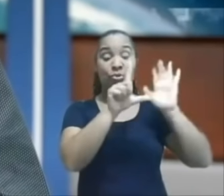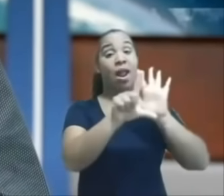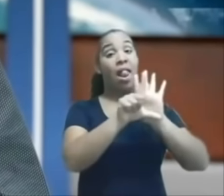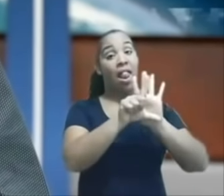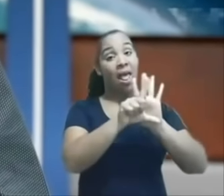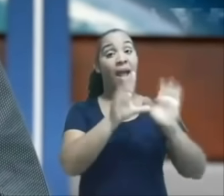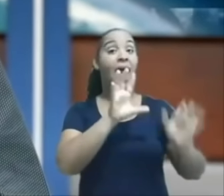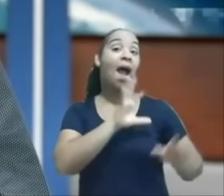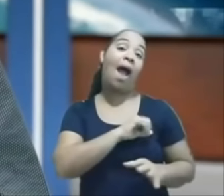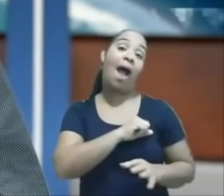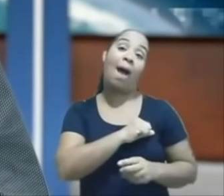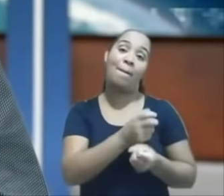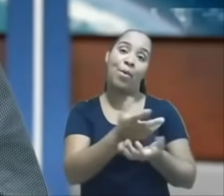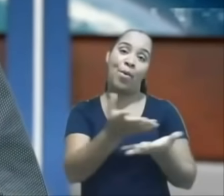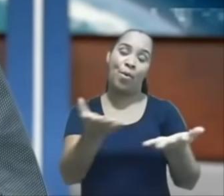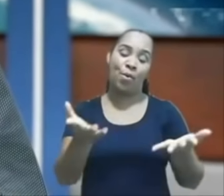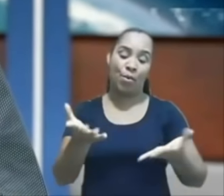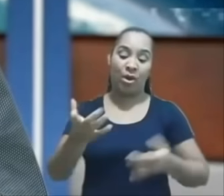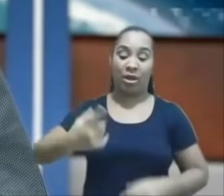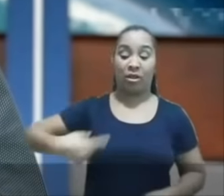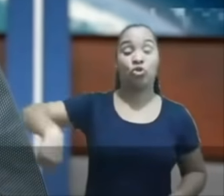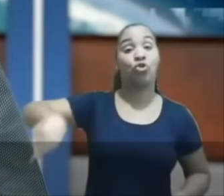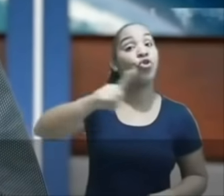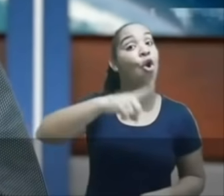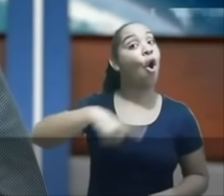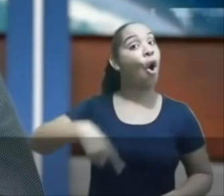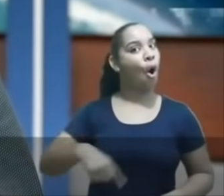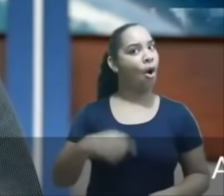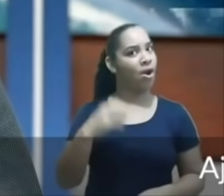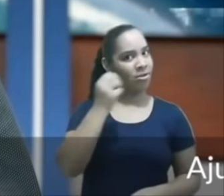é que elege a conduta.